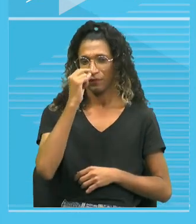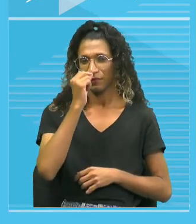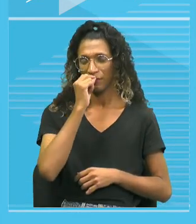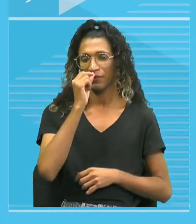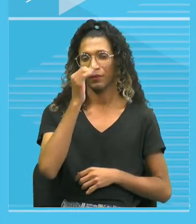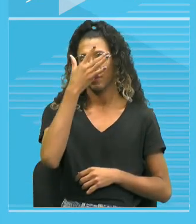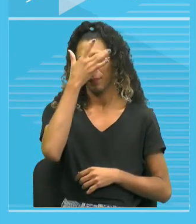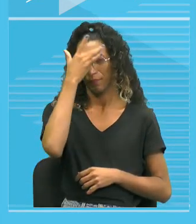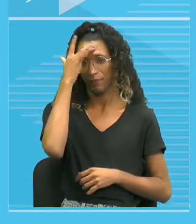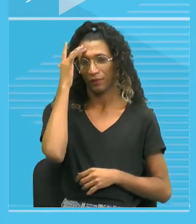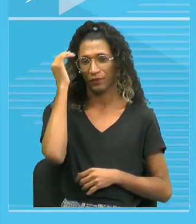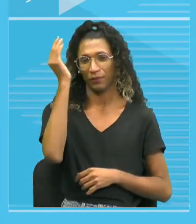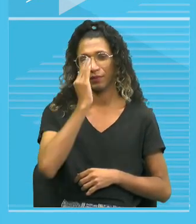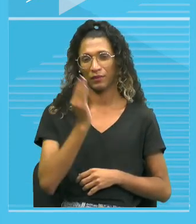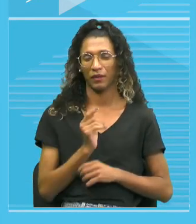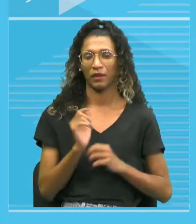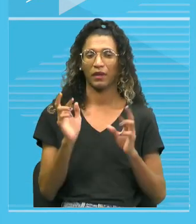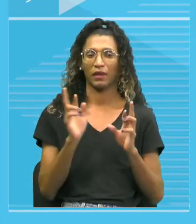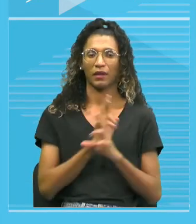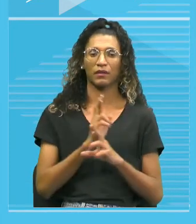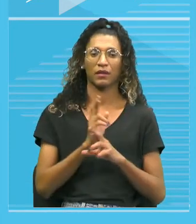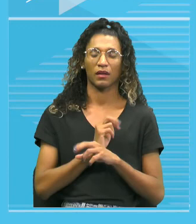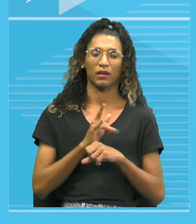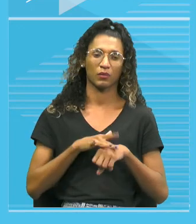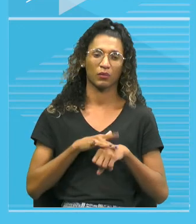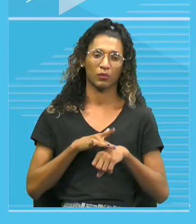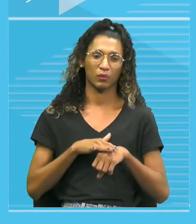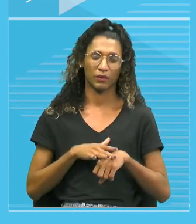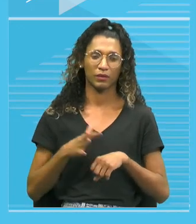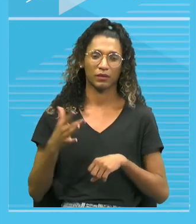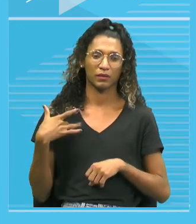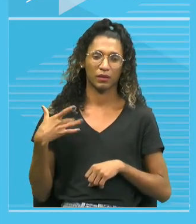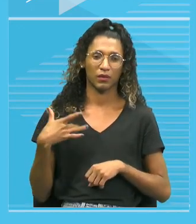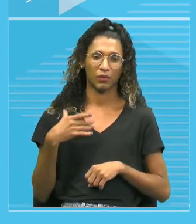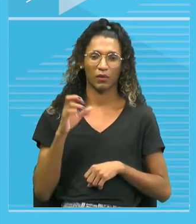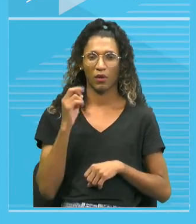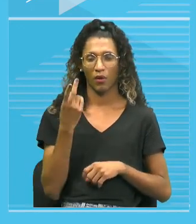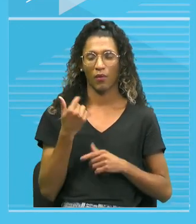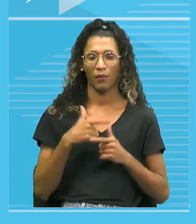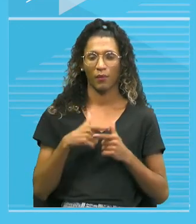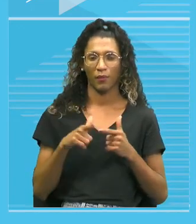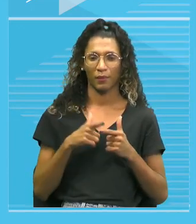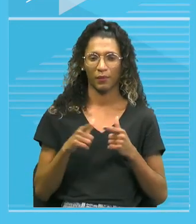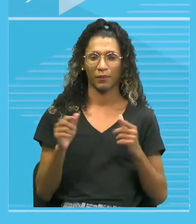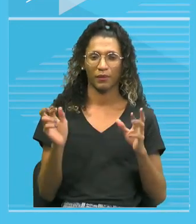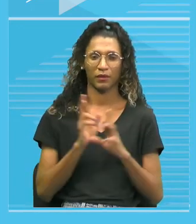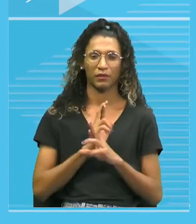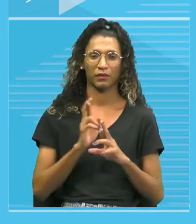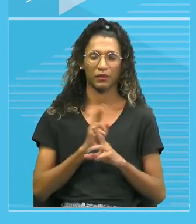trata de saúde, quando se trata de doença, quando se trata de problemas relacionados,